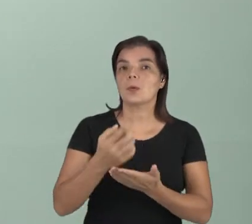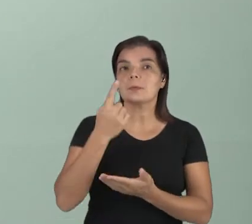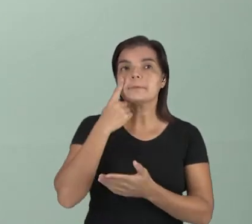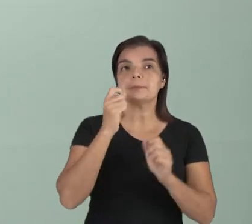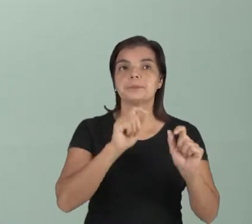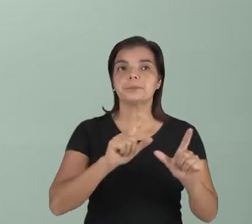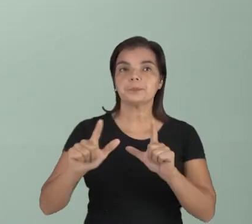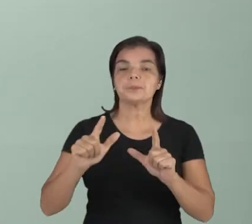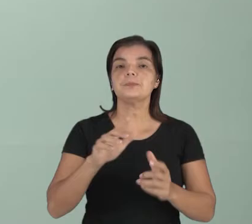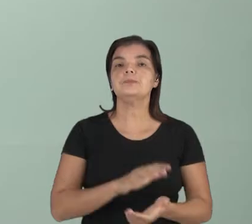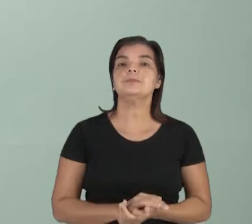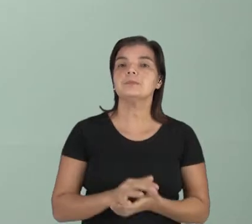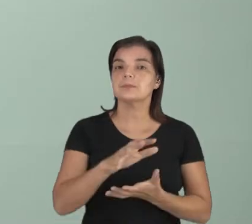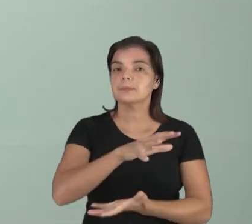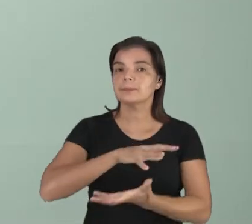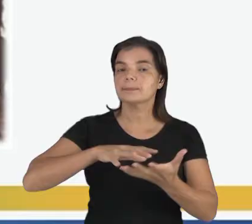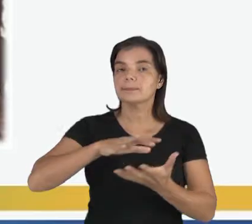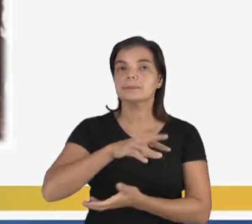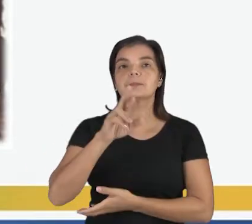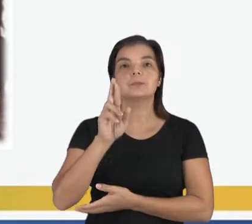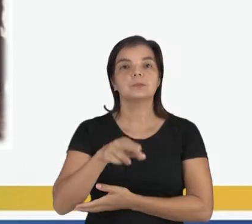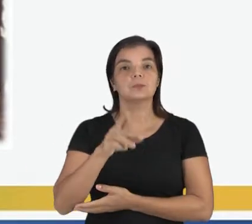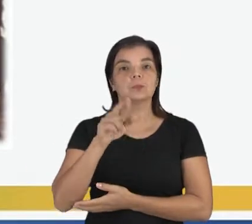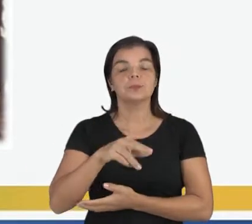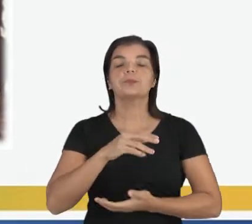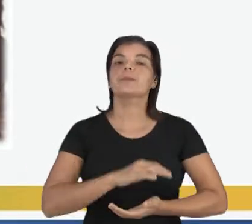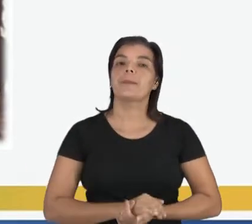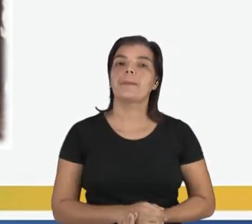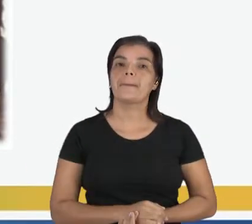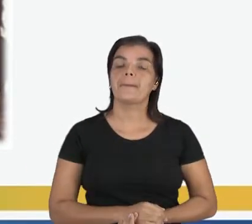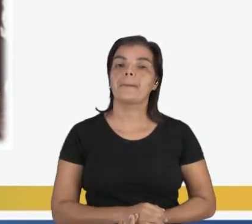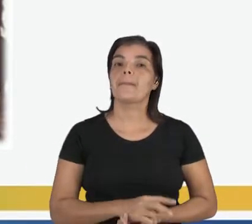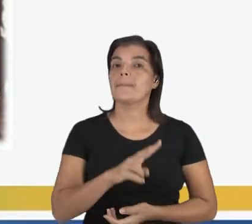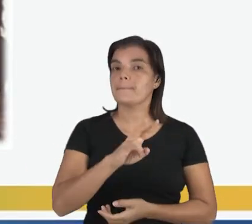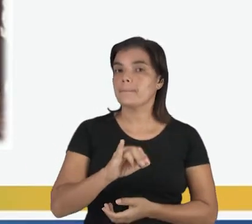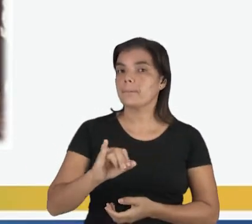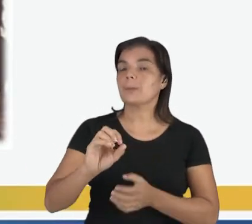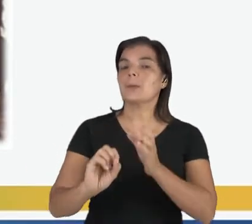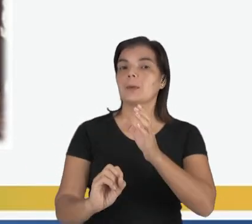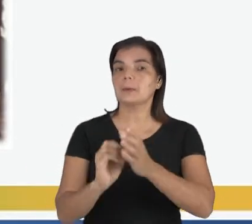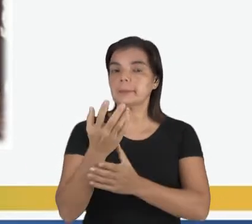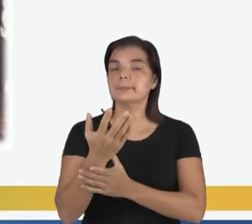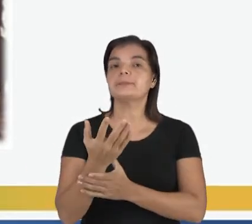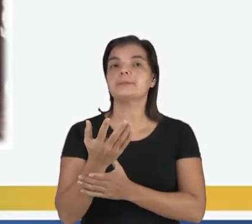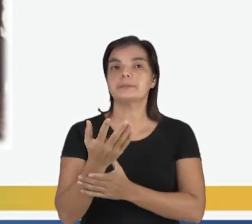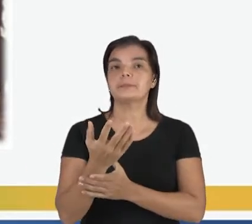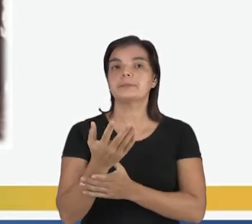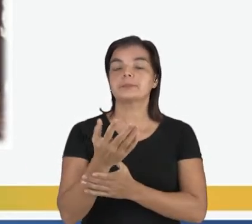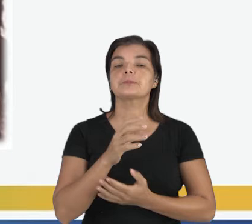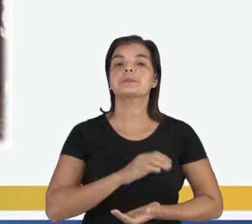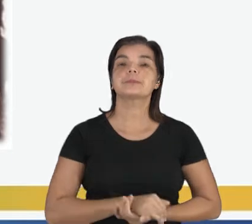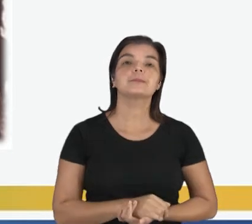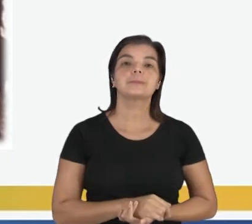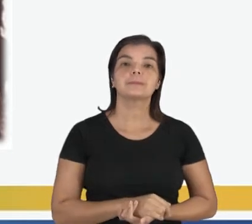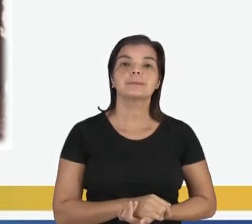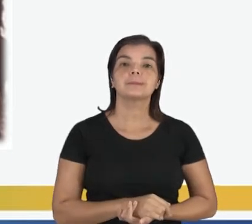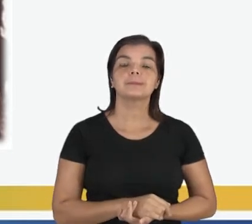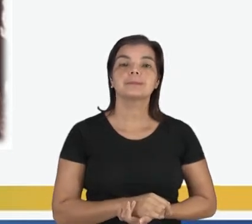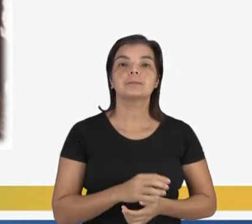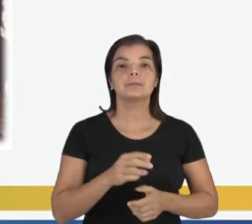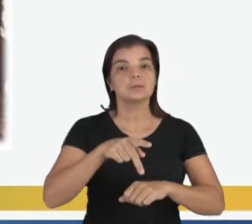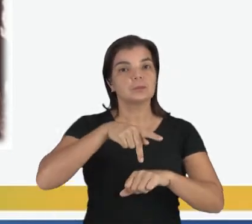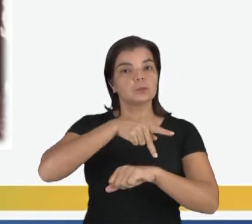a gente tem aí, então, a Revolução Russa, né, que vai acontecer aí ah,